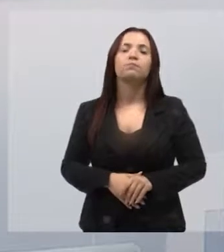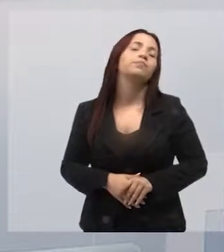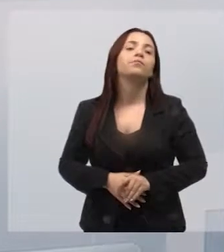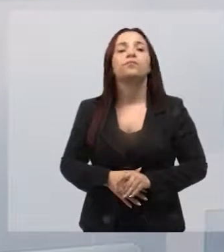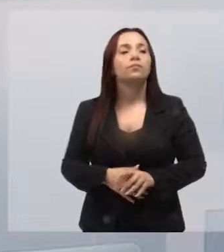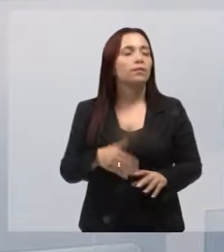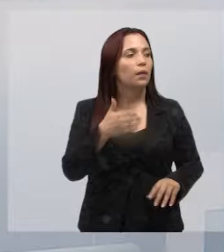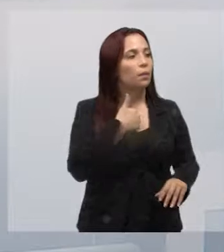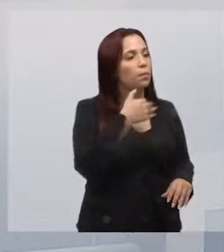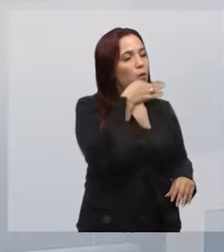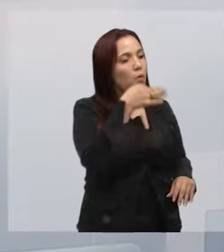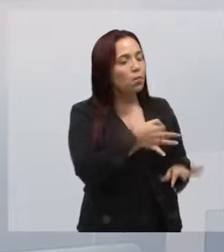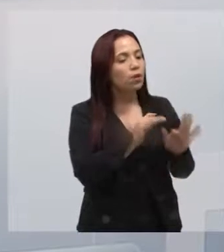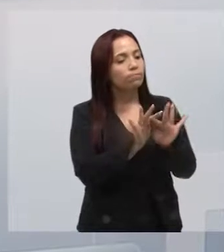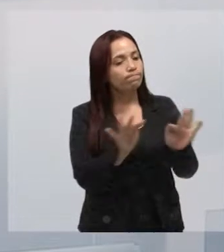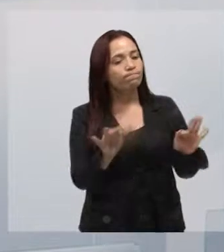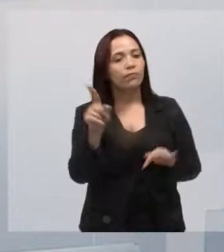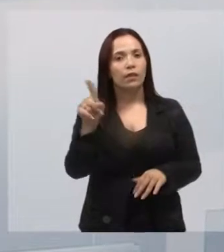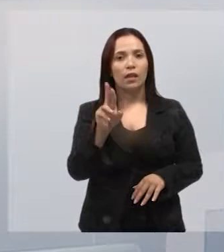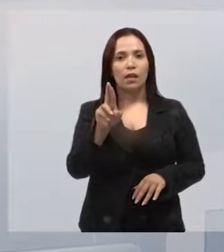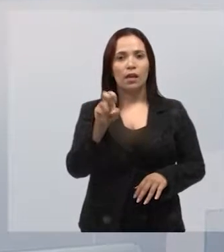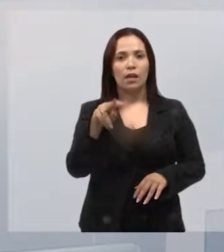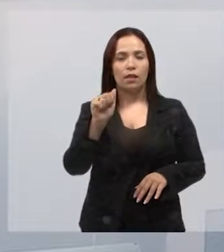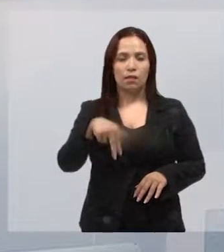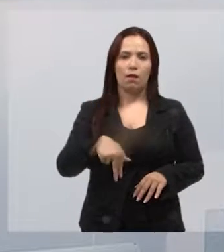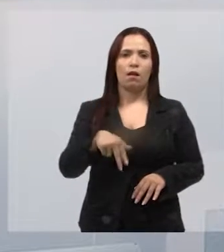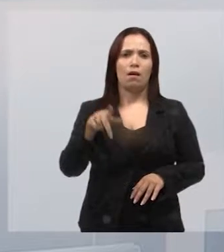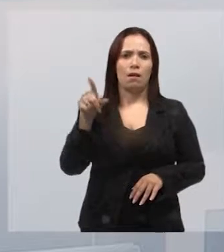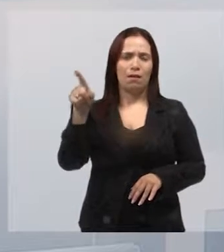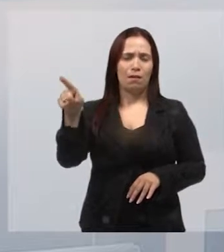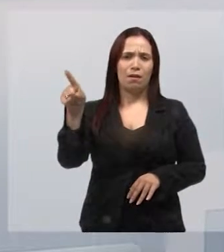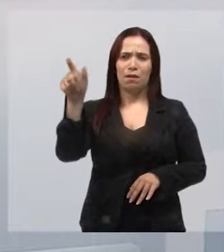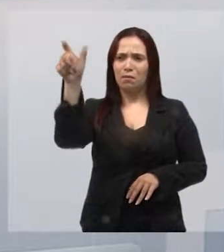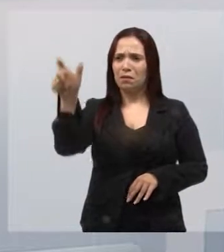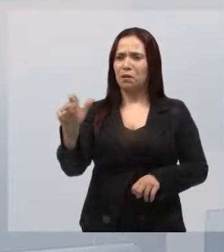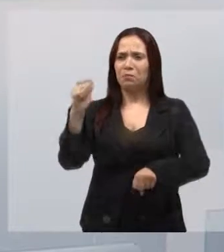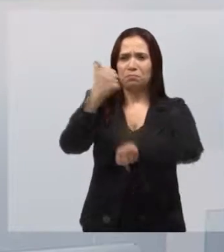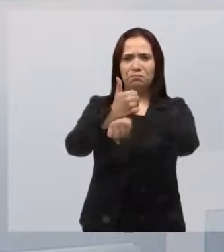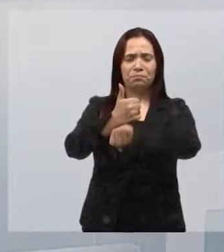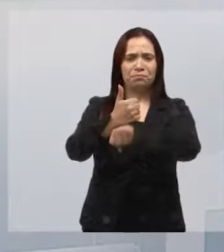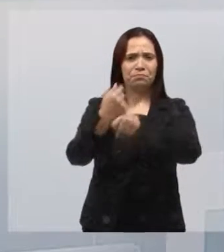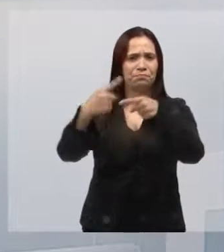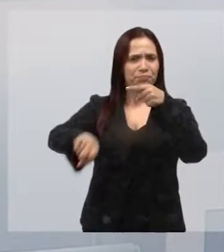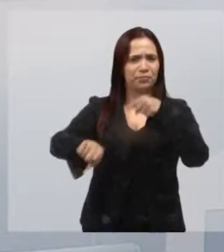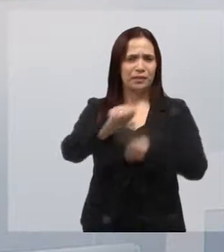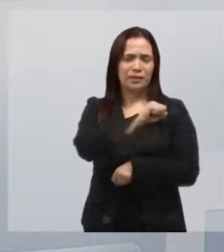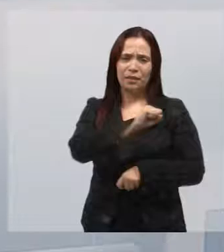Francamente, minha opinião é que eu acho que o Renan não devia nem estar lá. É, verdade. Entendeu? Então,